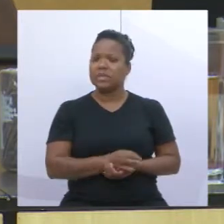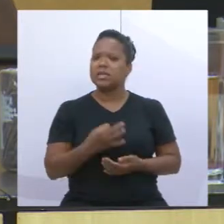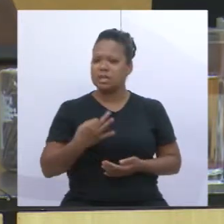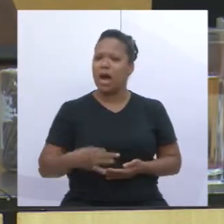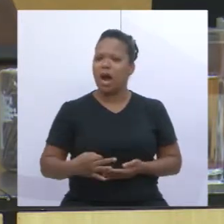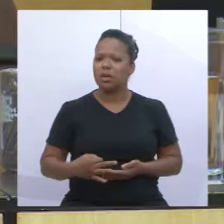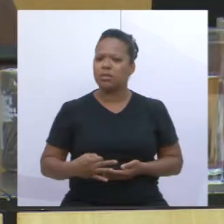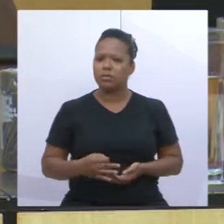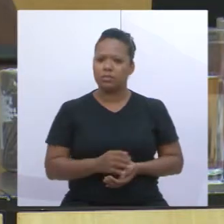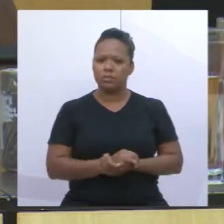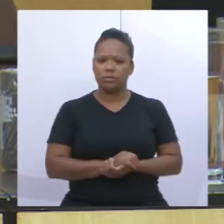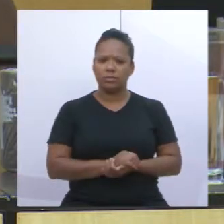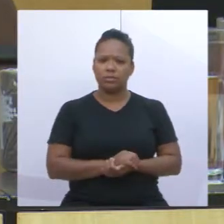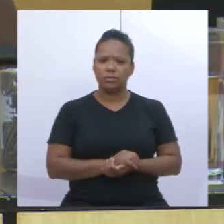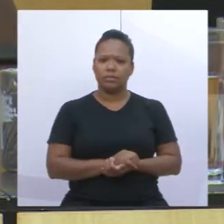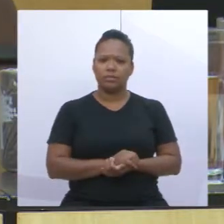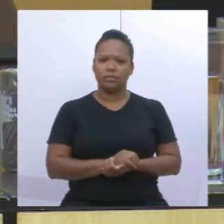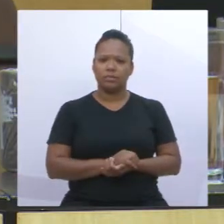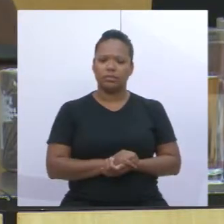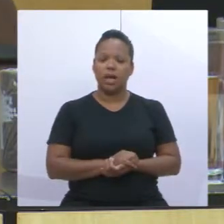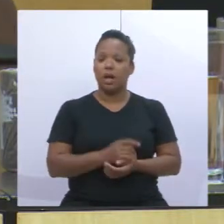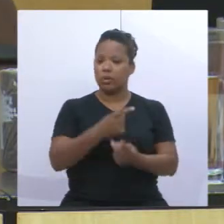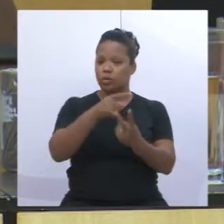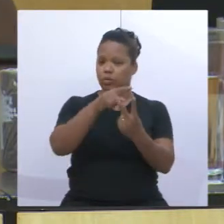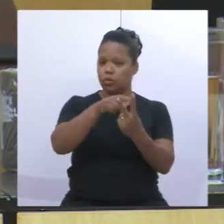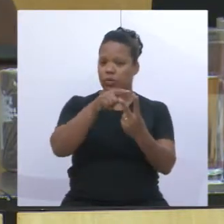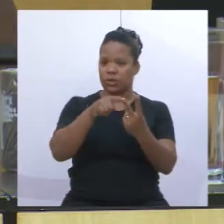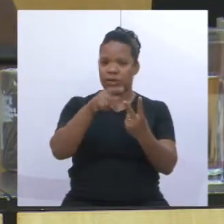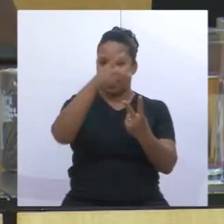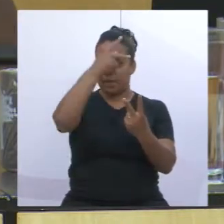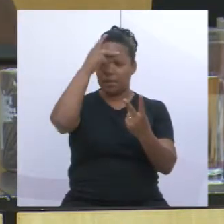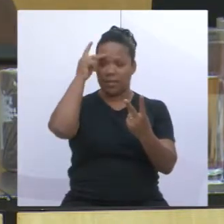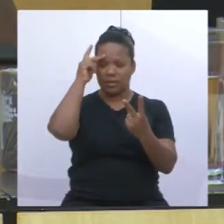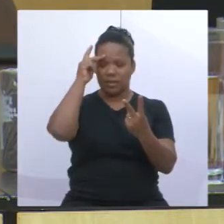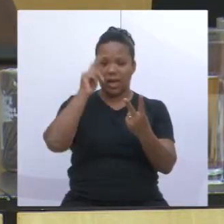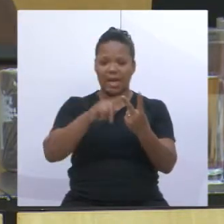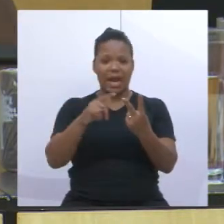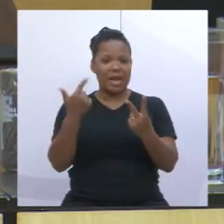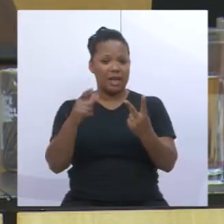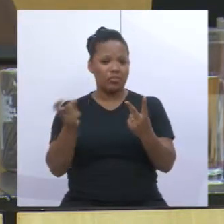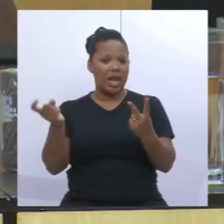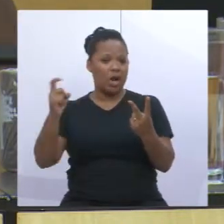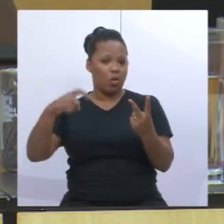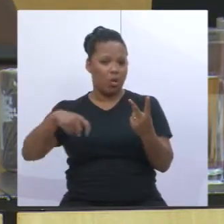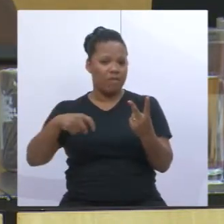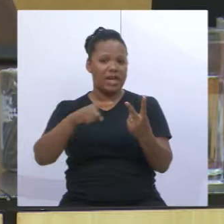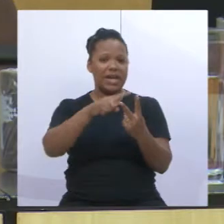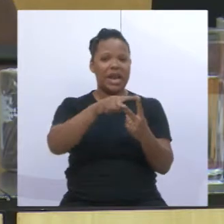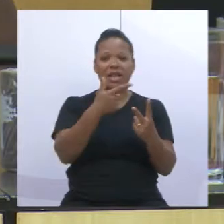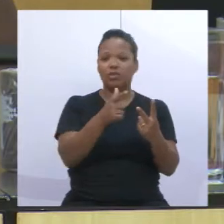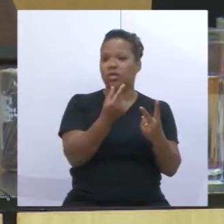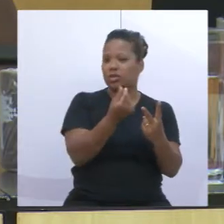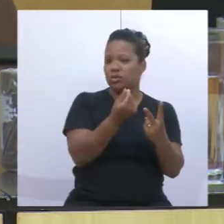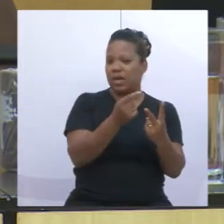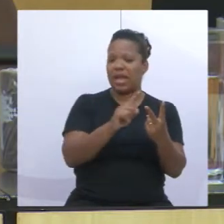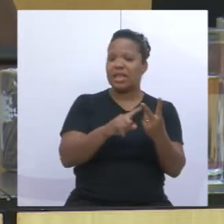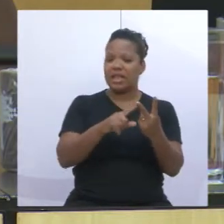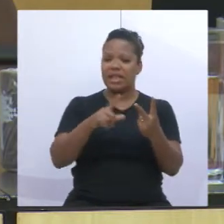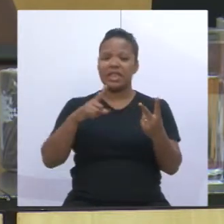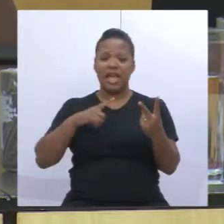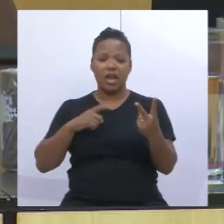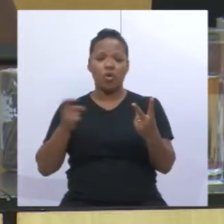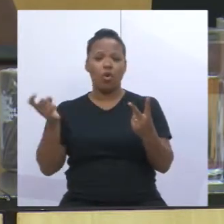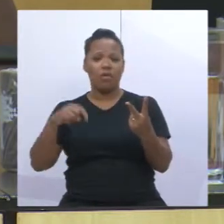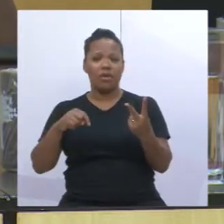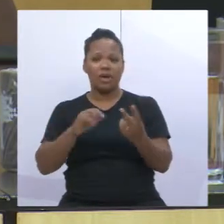Certo? Então, tem 2 tipos de pessoas: aquela que não tem convênio e aquela que não tem dinheiro. Aquela que tem o convênio não